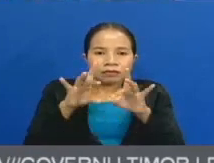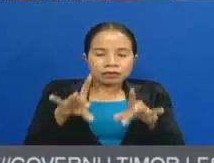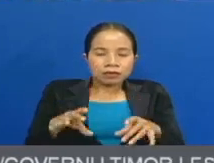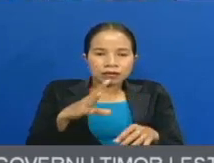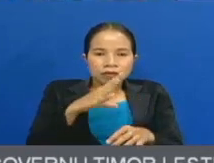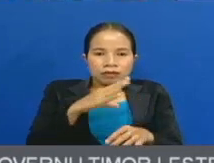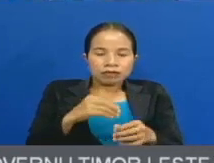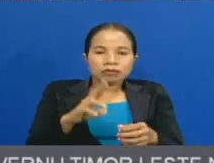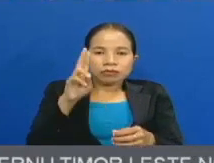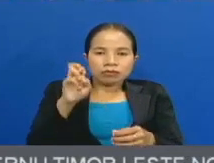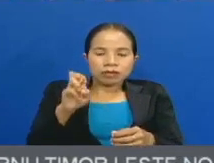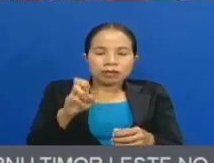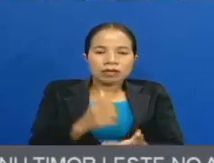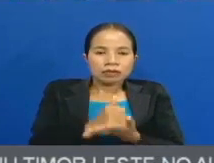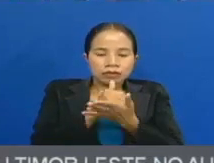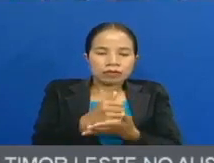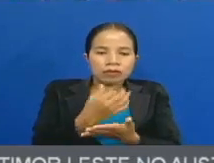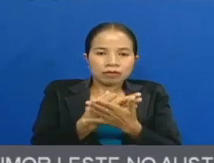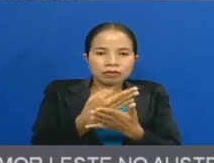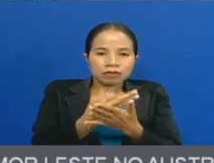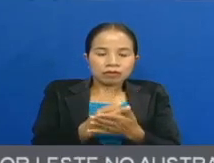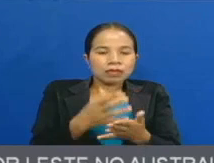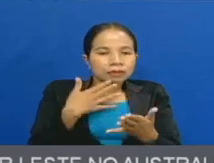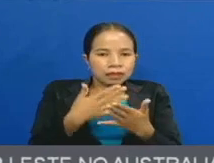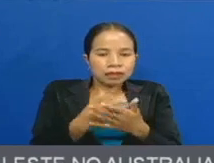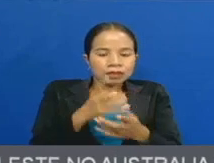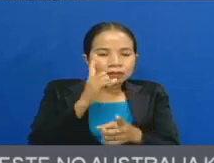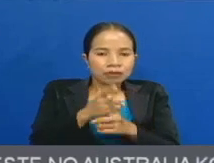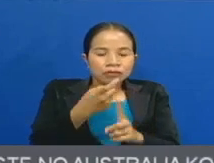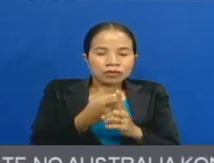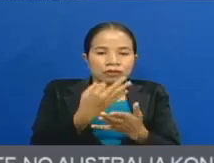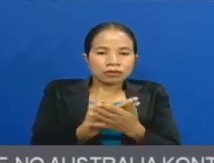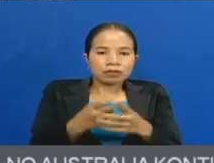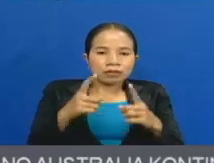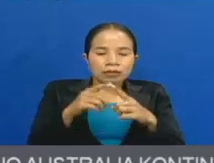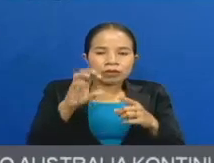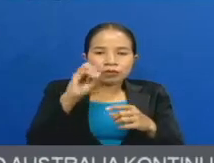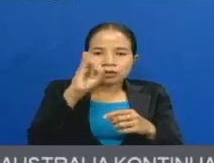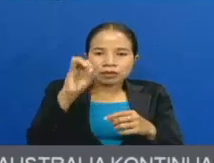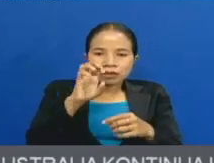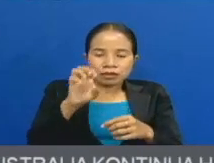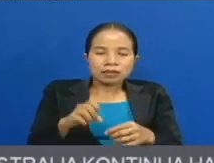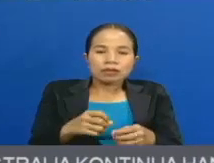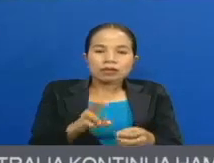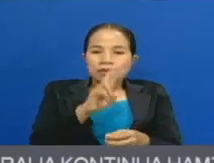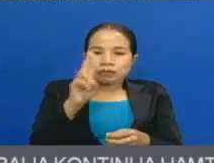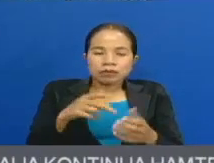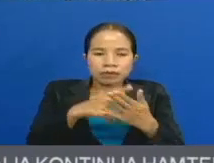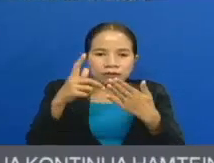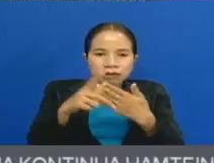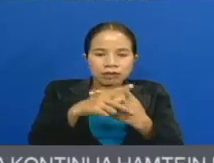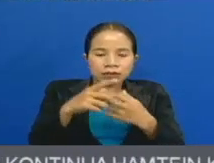a União Europeia apoia orçamento significativo de Rússia Fundo para Orçamento Geral Estado, onde financia programa